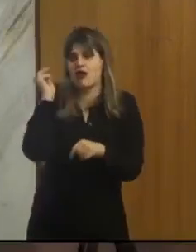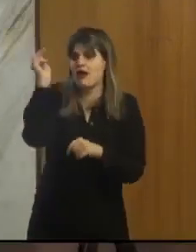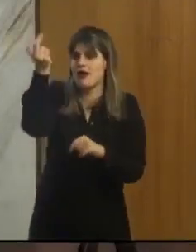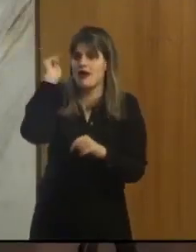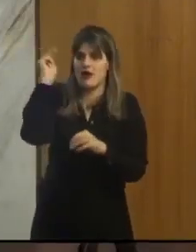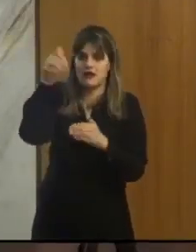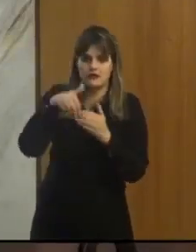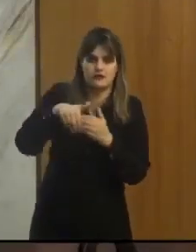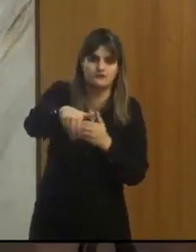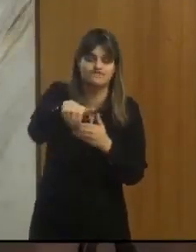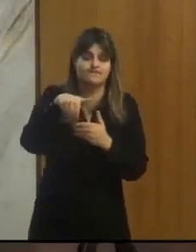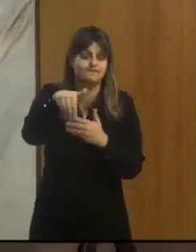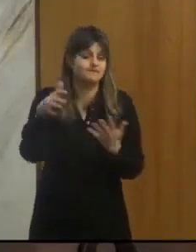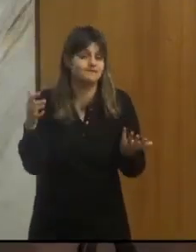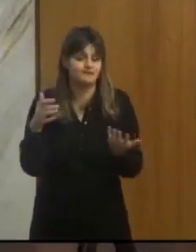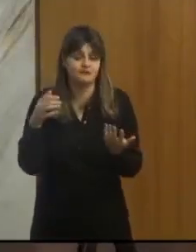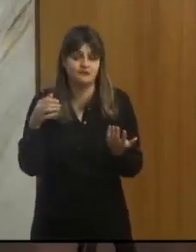todos,